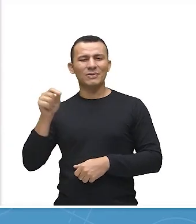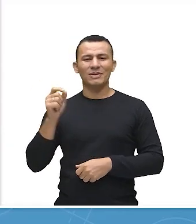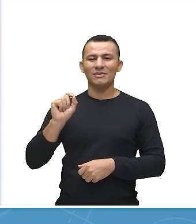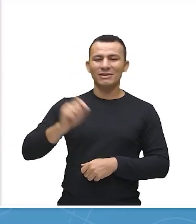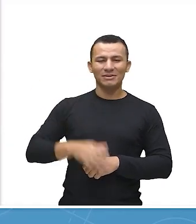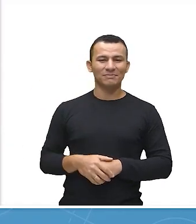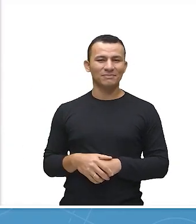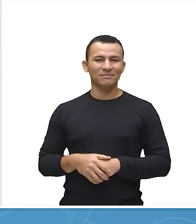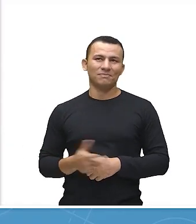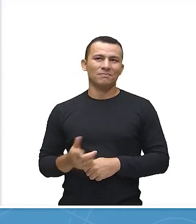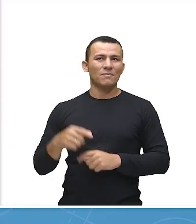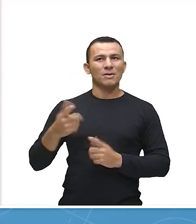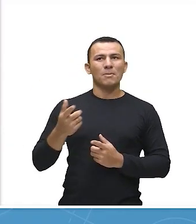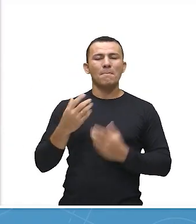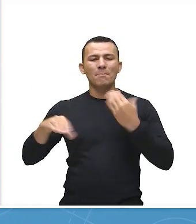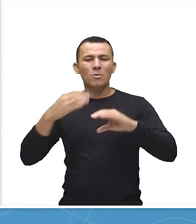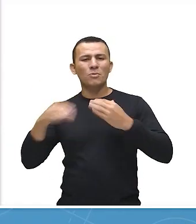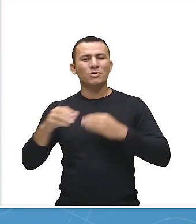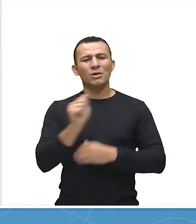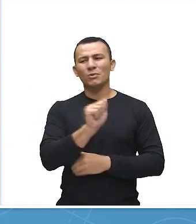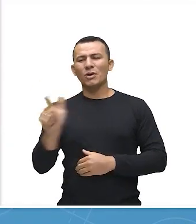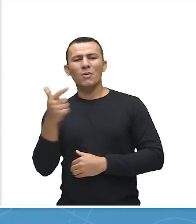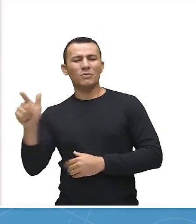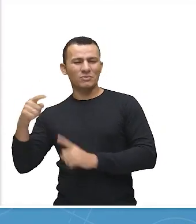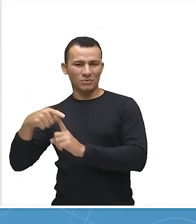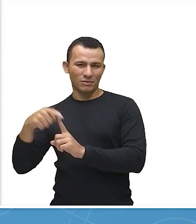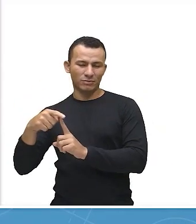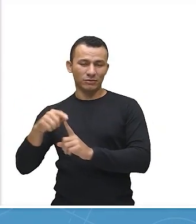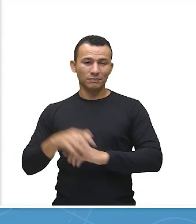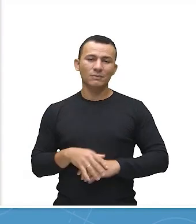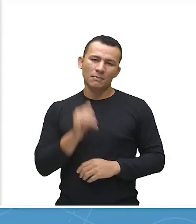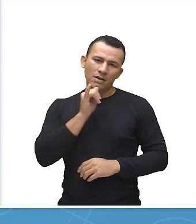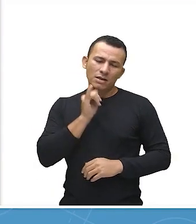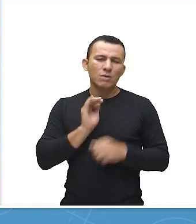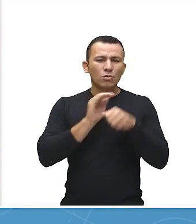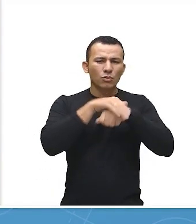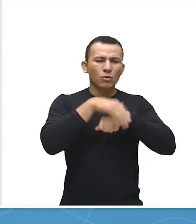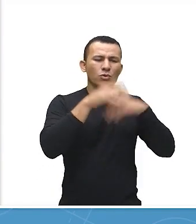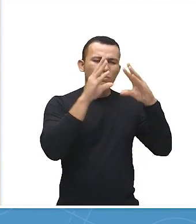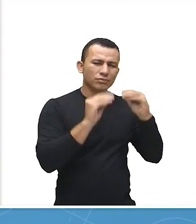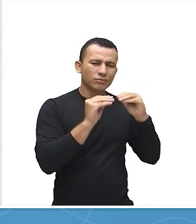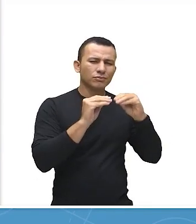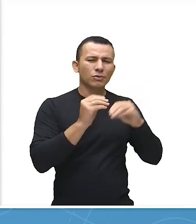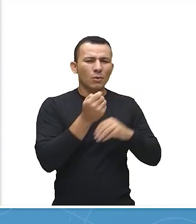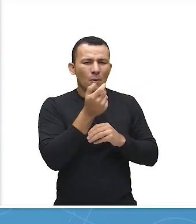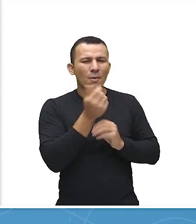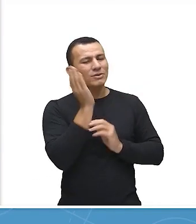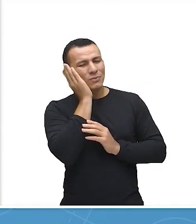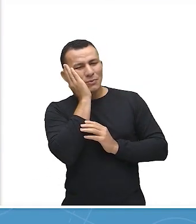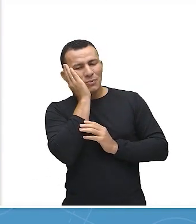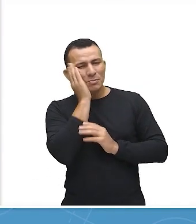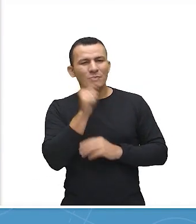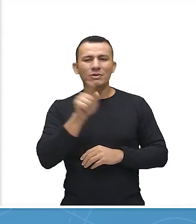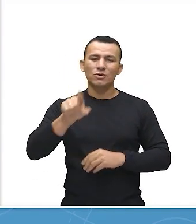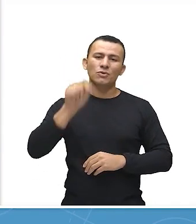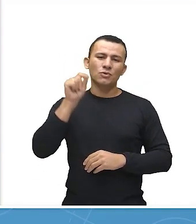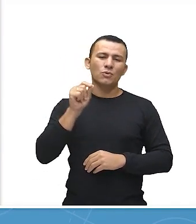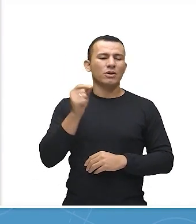feita para esse filme, ela é desenhada, ela é estruturada para esse tipo de ação. Ela é uma